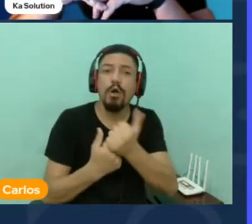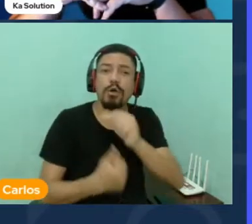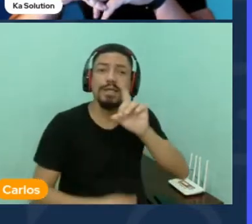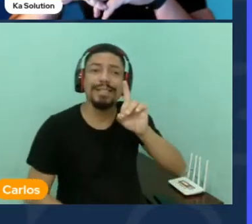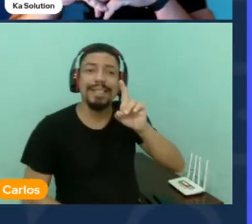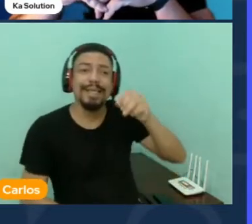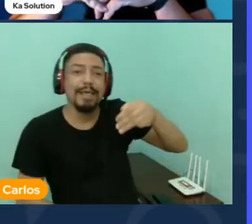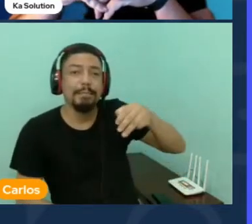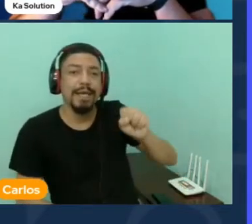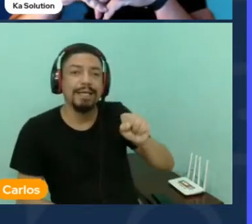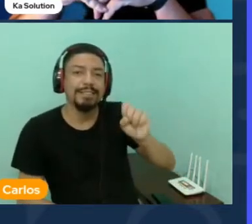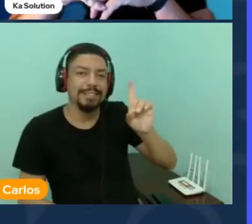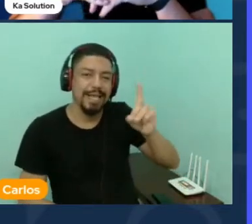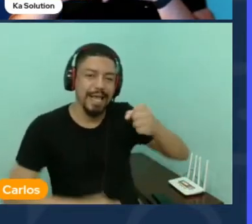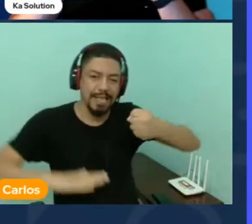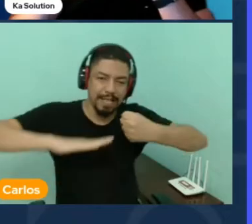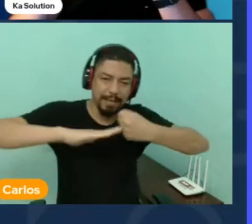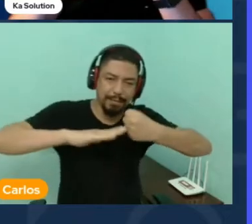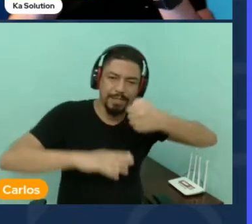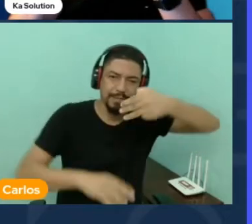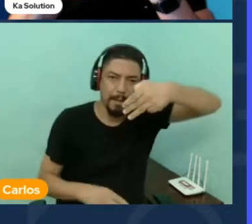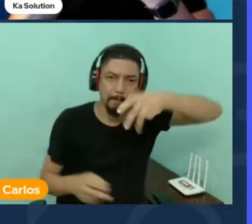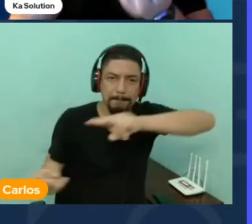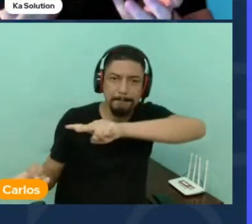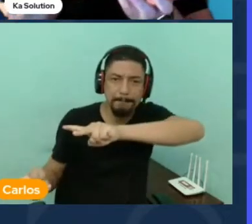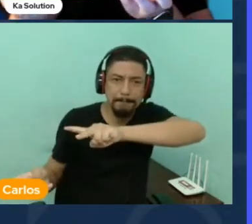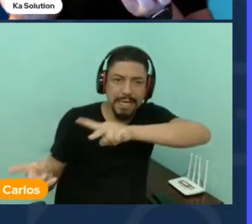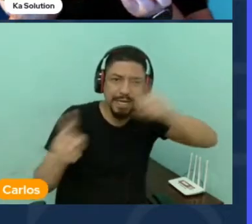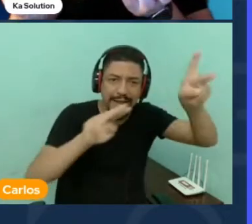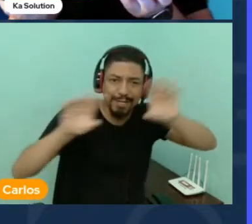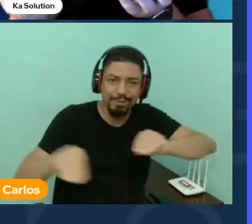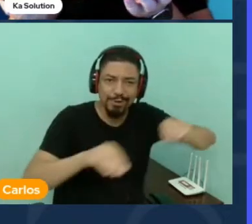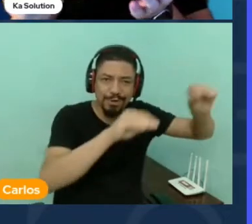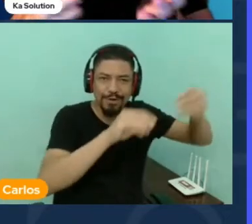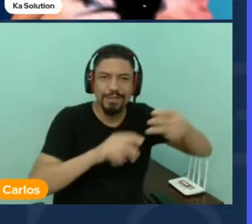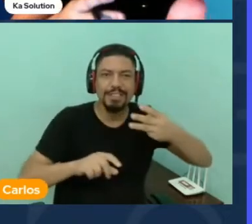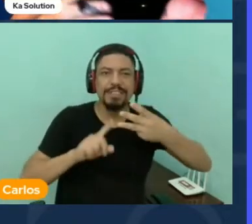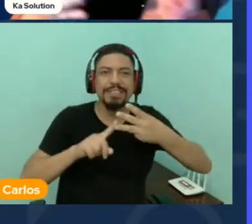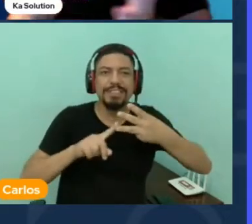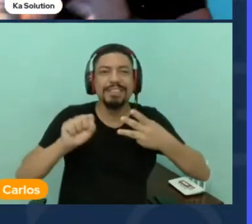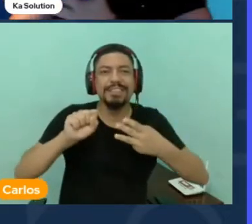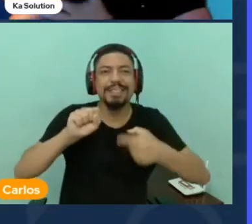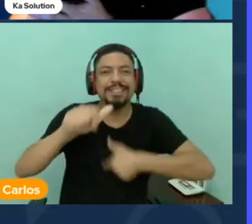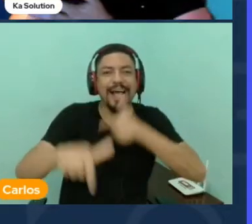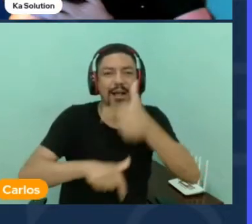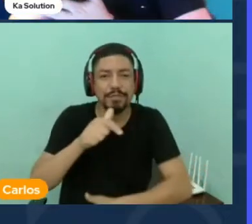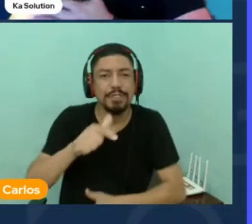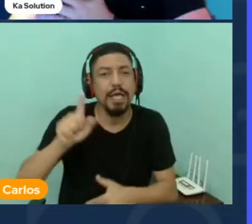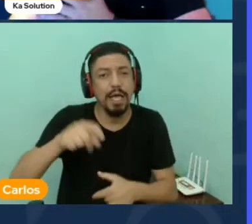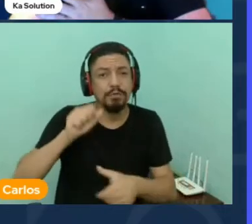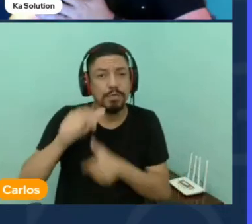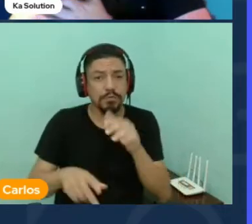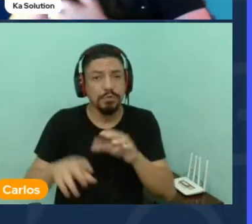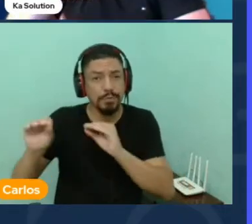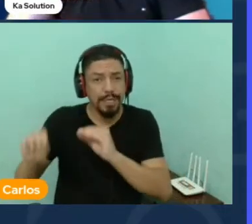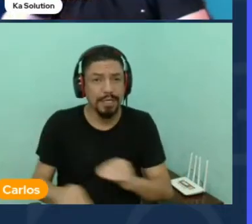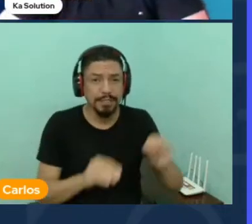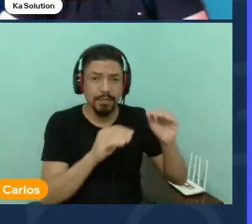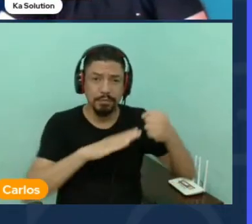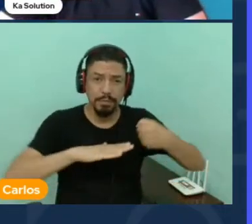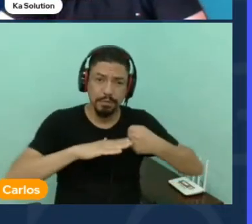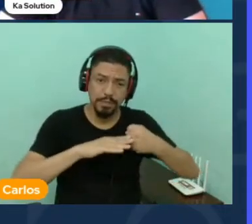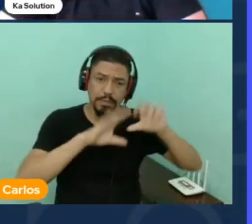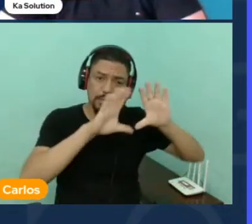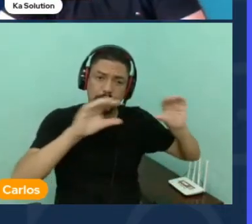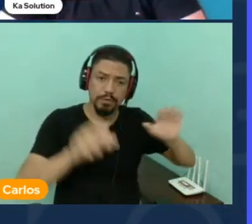Database Migration Service, que é o serviço de migração de banco de dados para a nuvem da AWS.